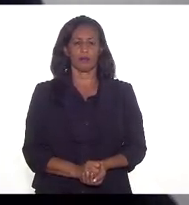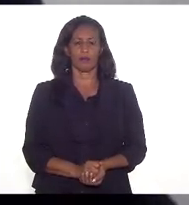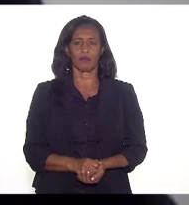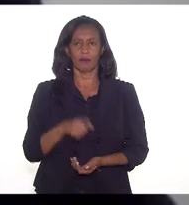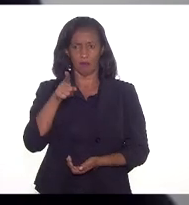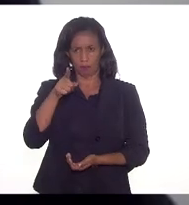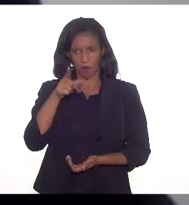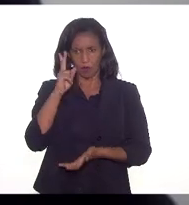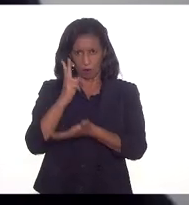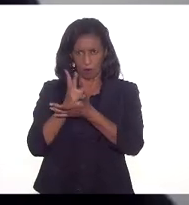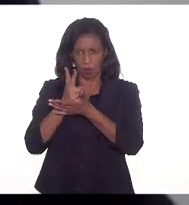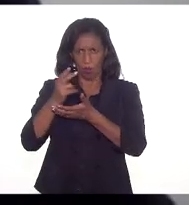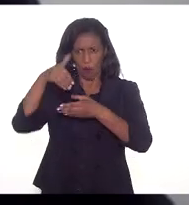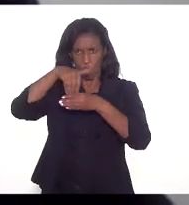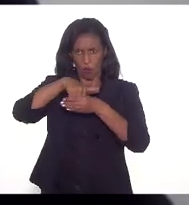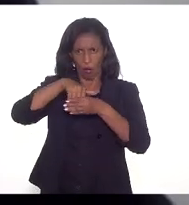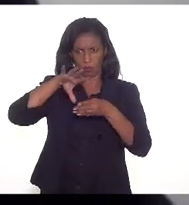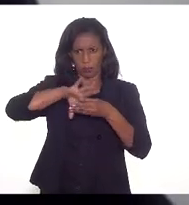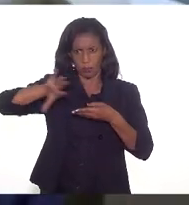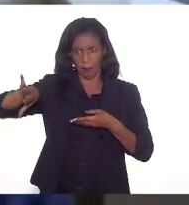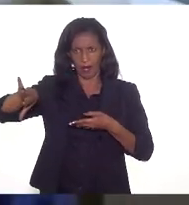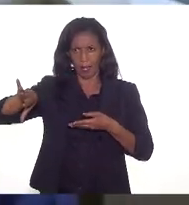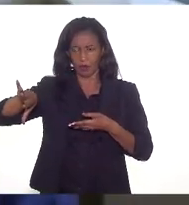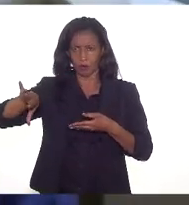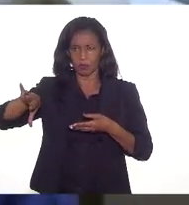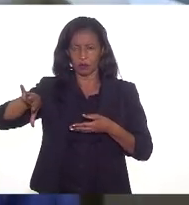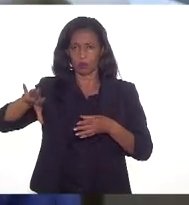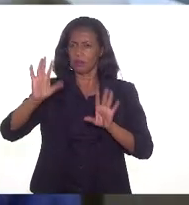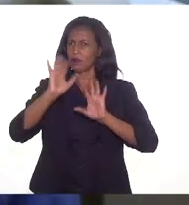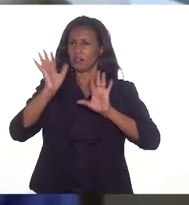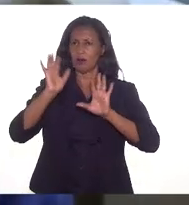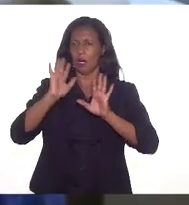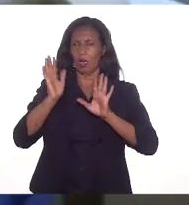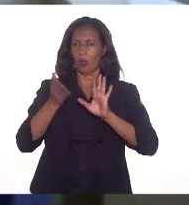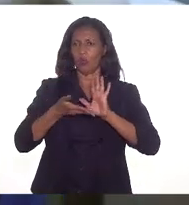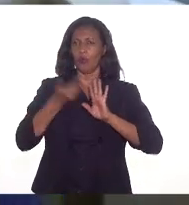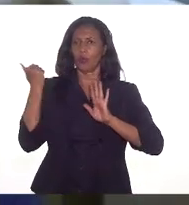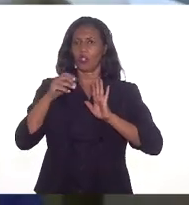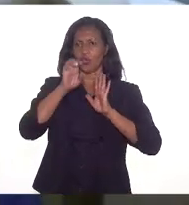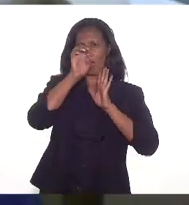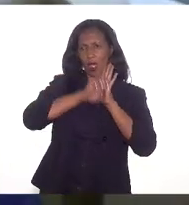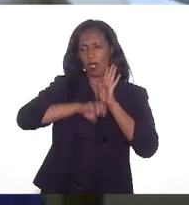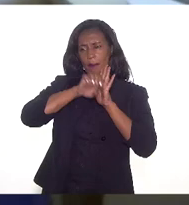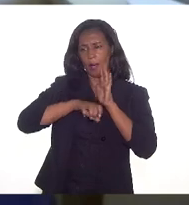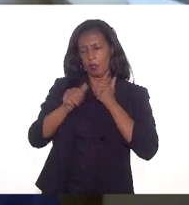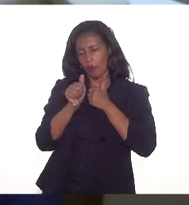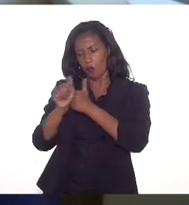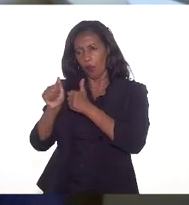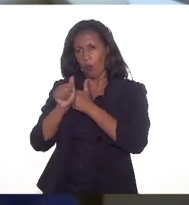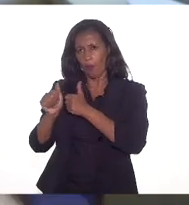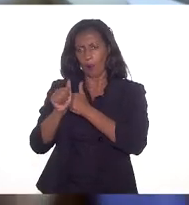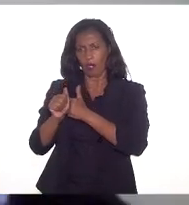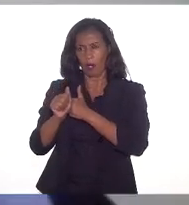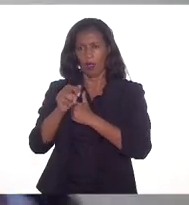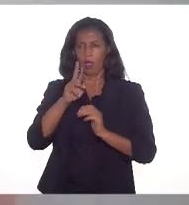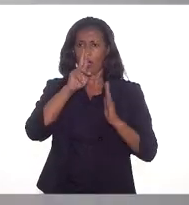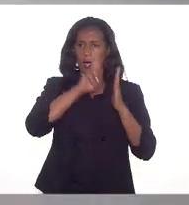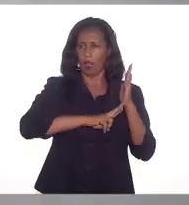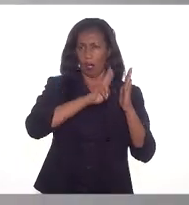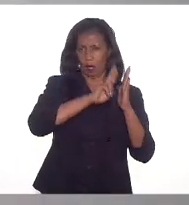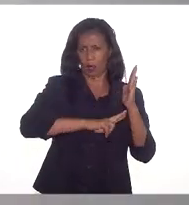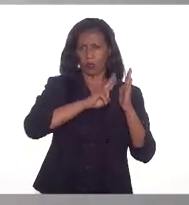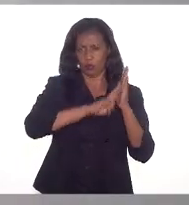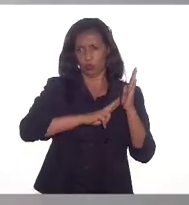mantendo o teu voto divergente, correto? Não. Eu vou retirar a emenda, eu vou acompanhar o relator. Perfeito.